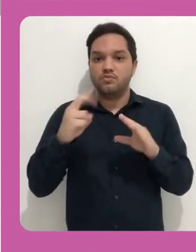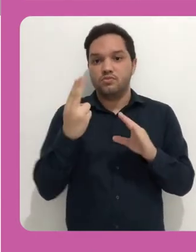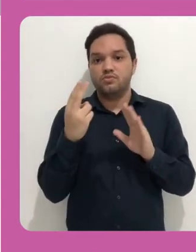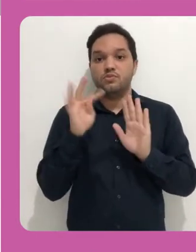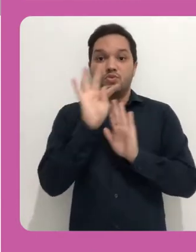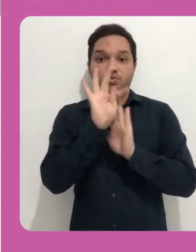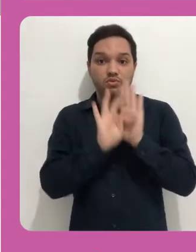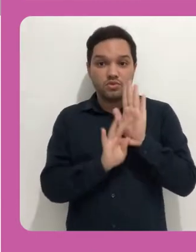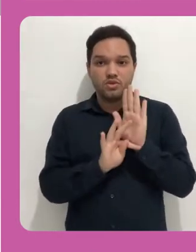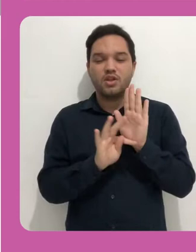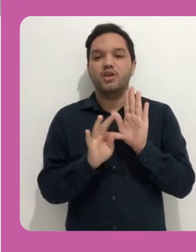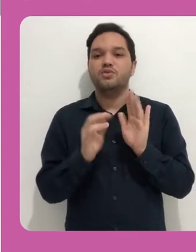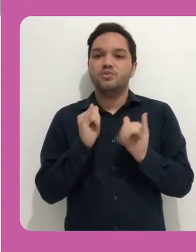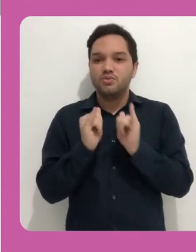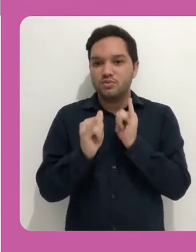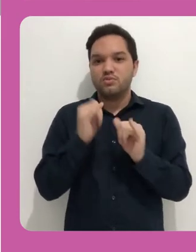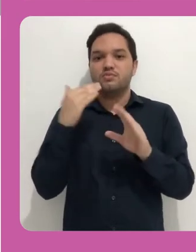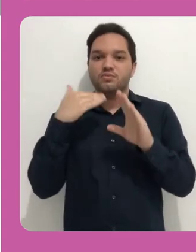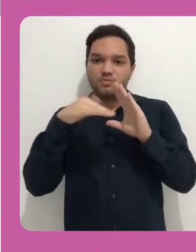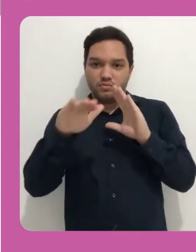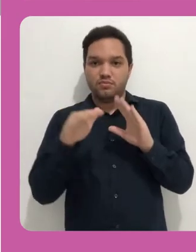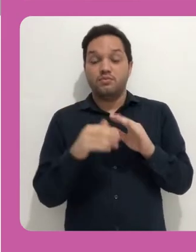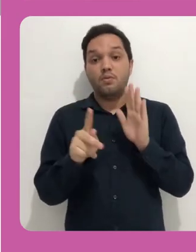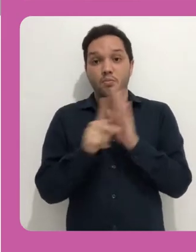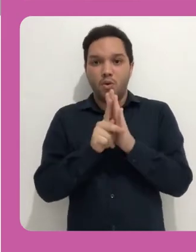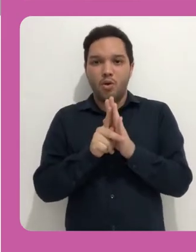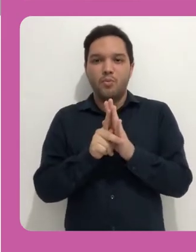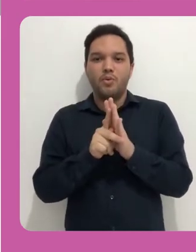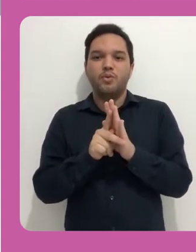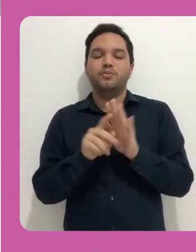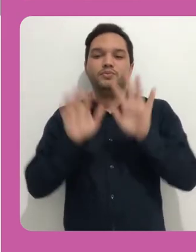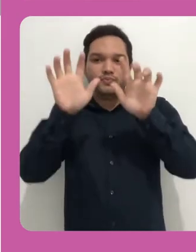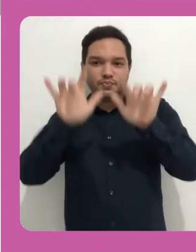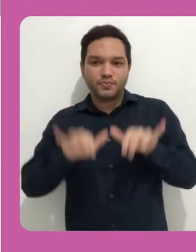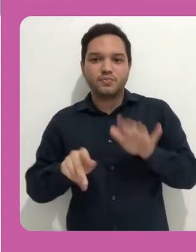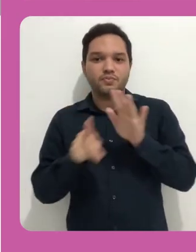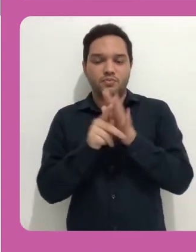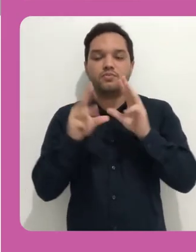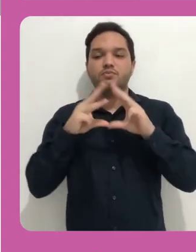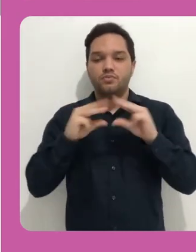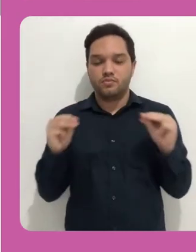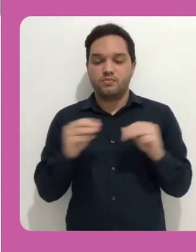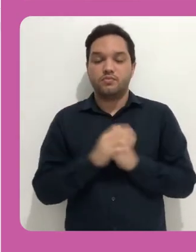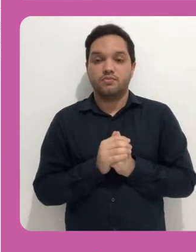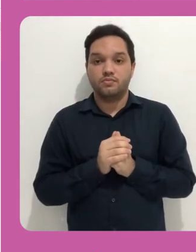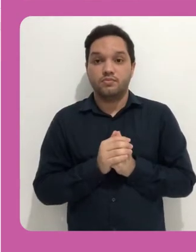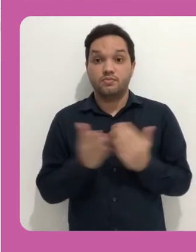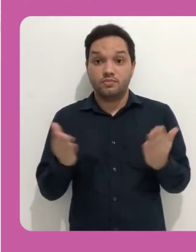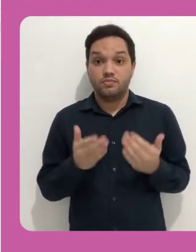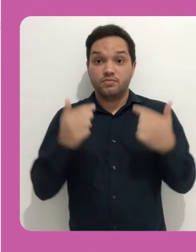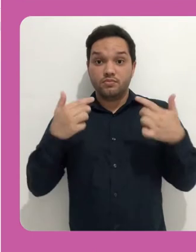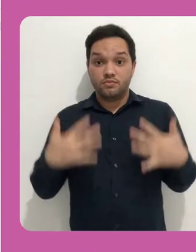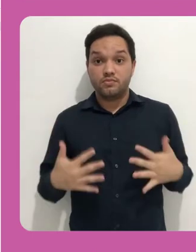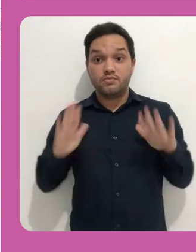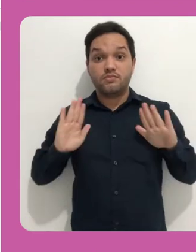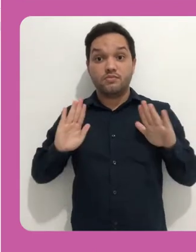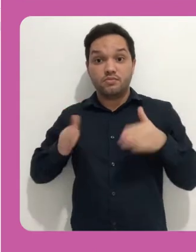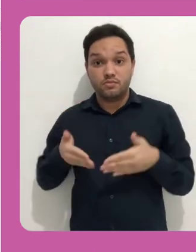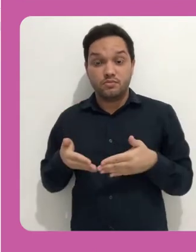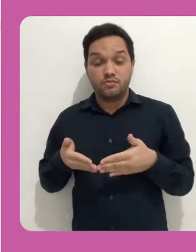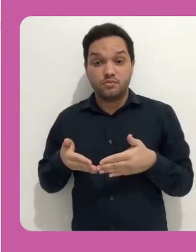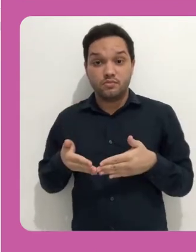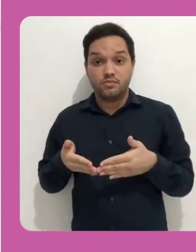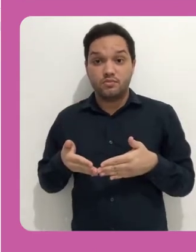Nessa videoaula, eu vou falar especificamente de alguns tipos de envio. Primeiro, eu vou falar